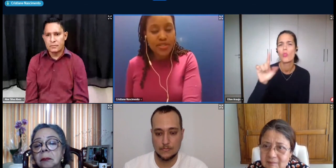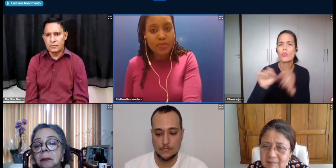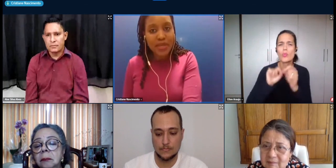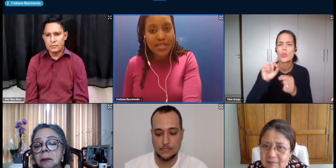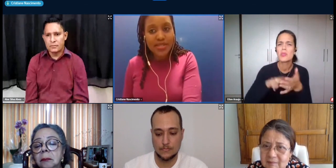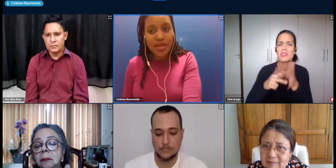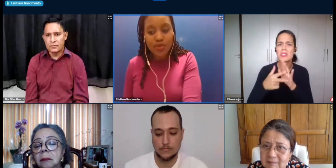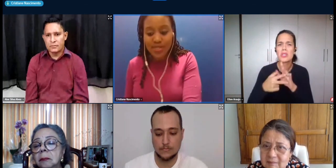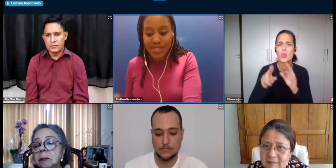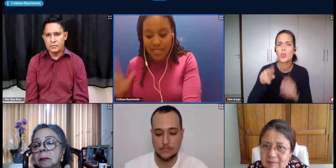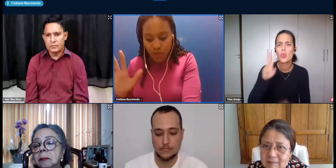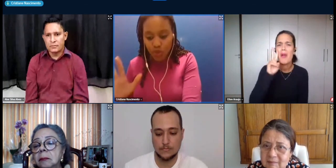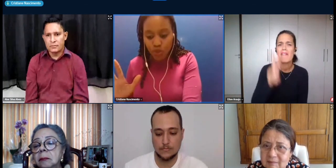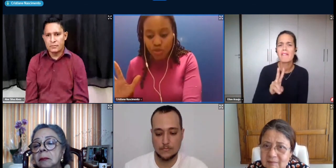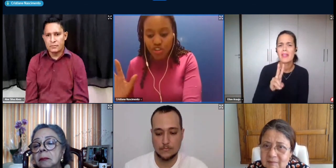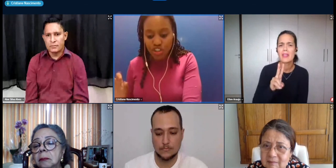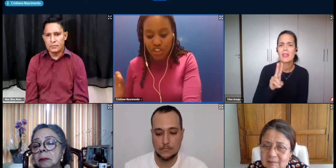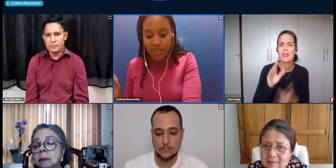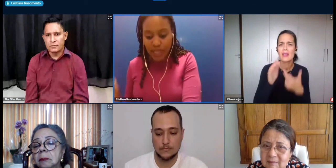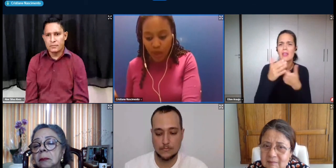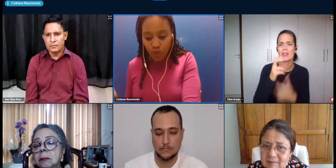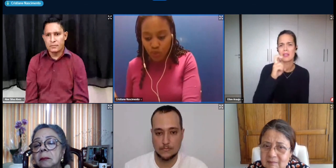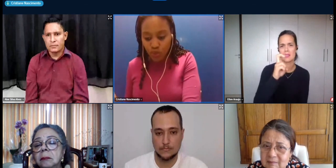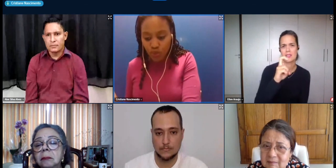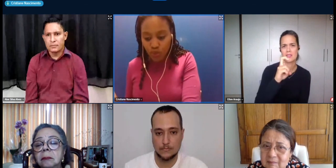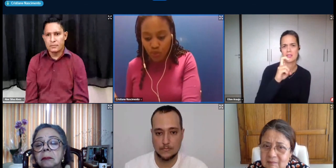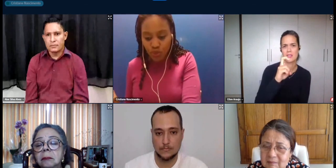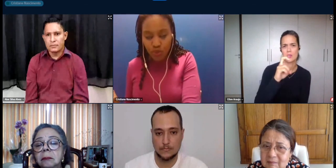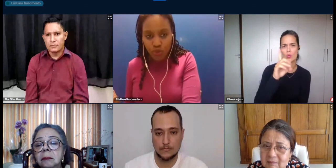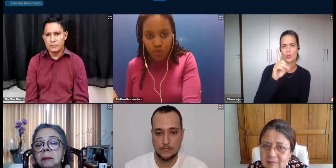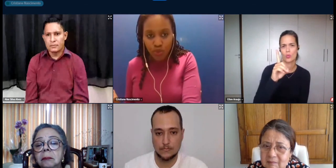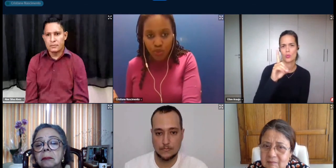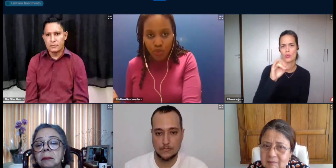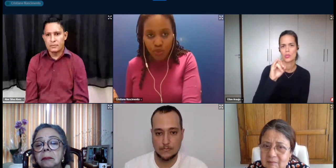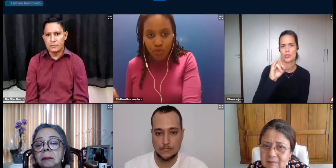visto essa expressão, cinco digital.